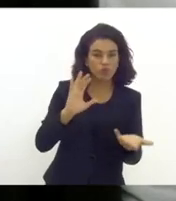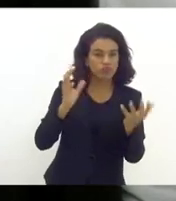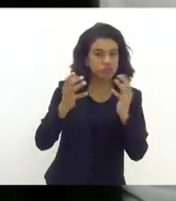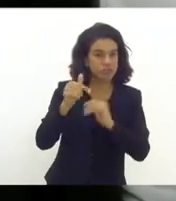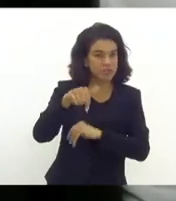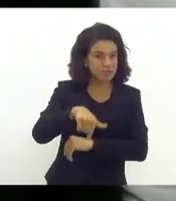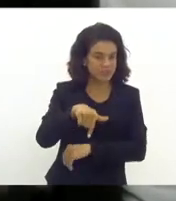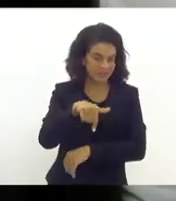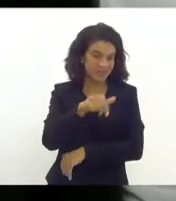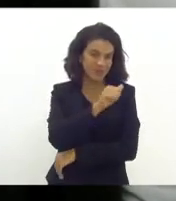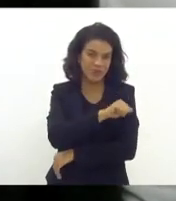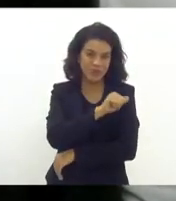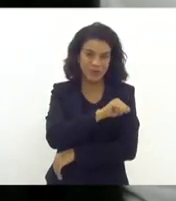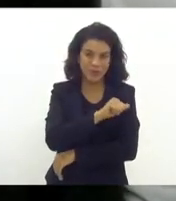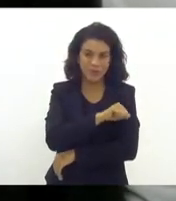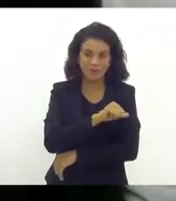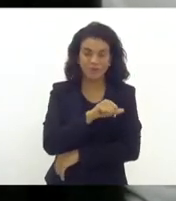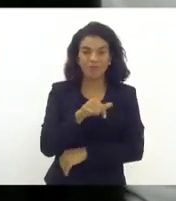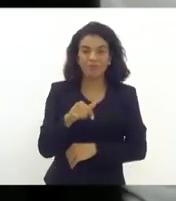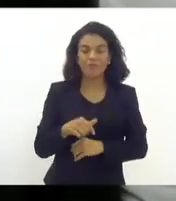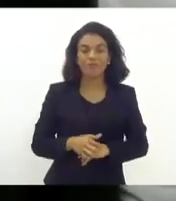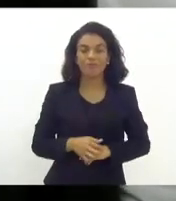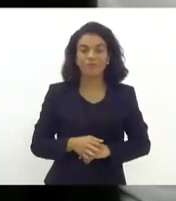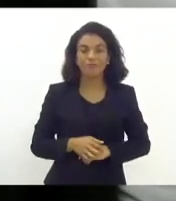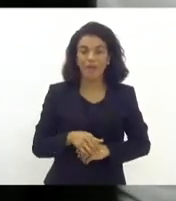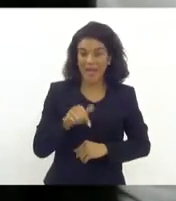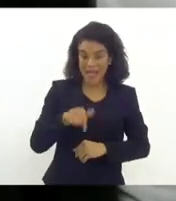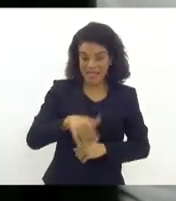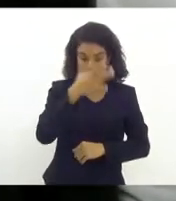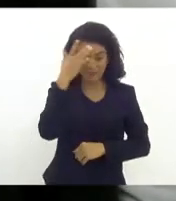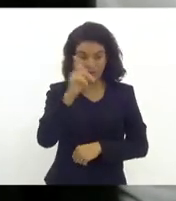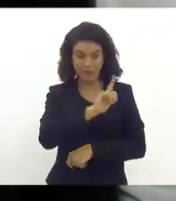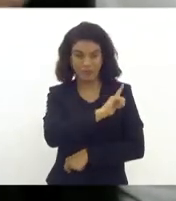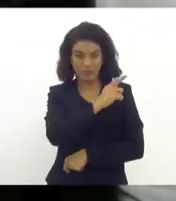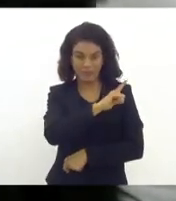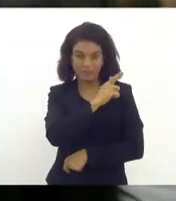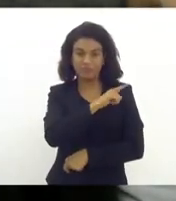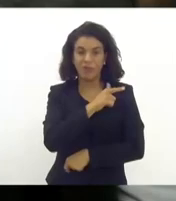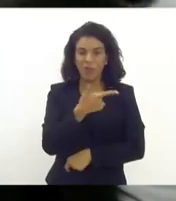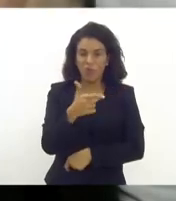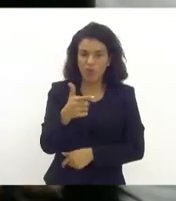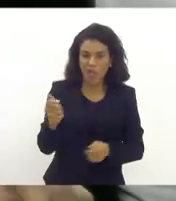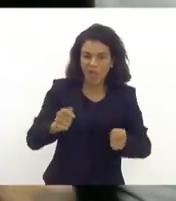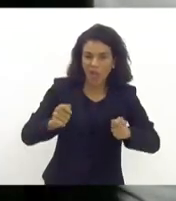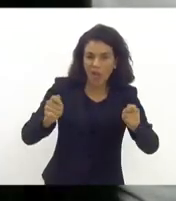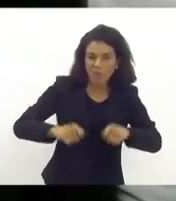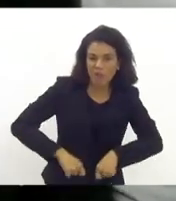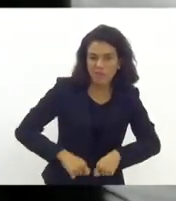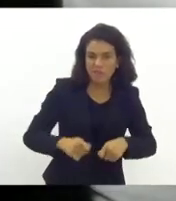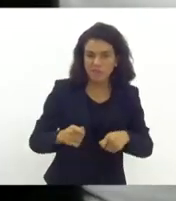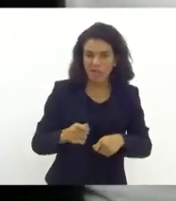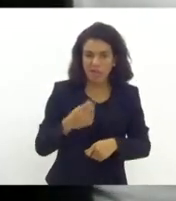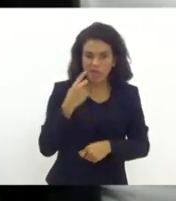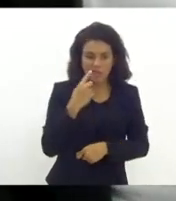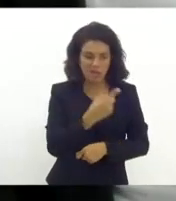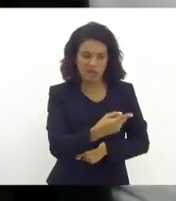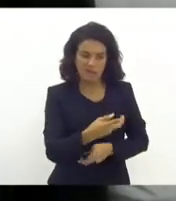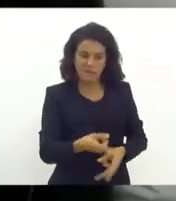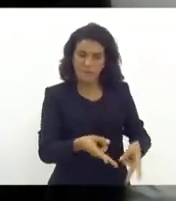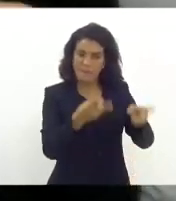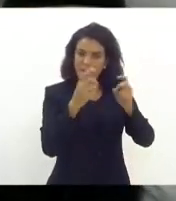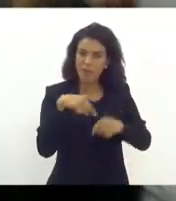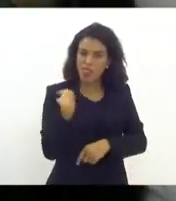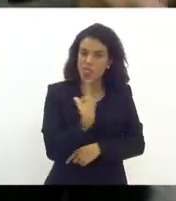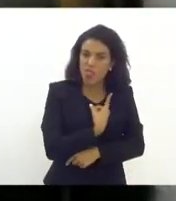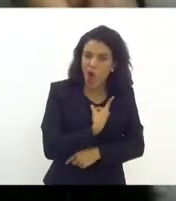estado e esses que estão gerindo nós estão tendo a capacidade de ver que nós